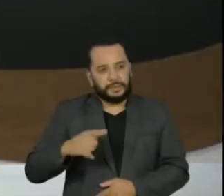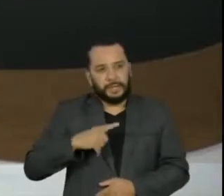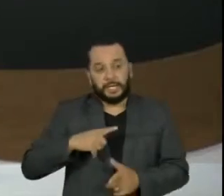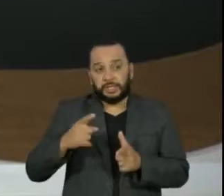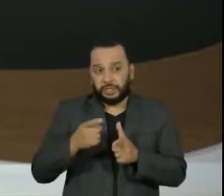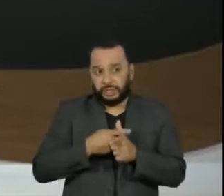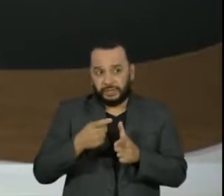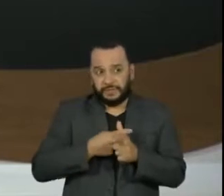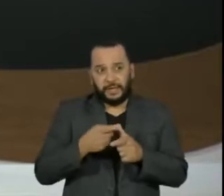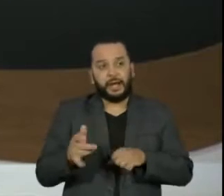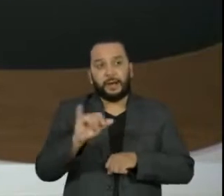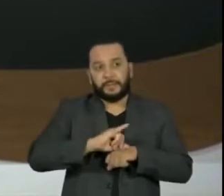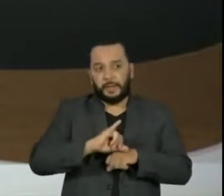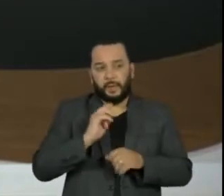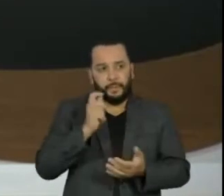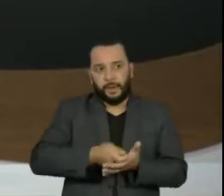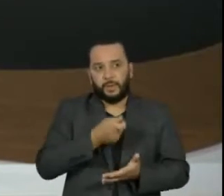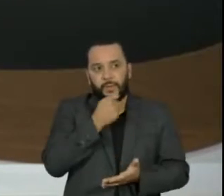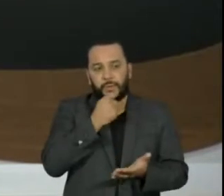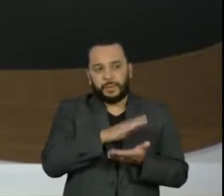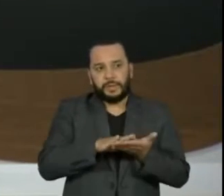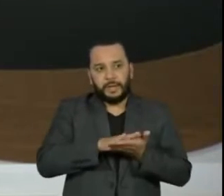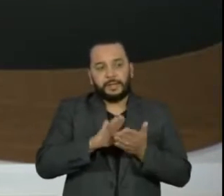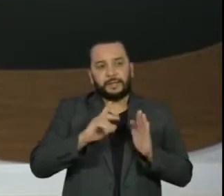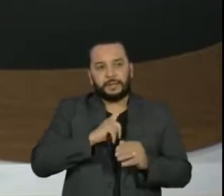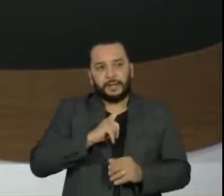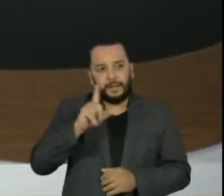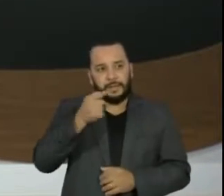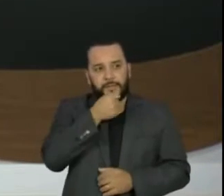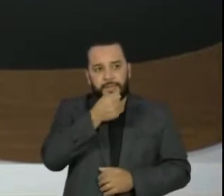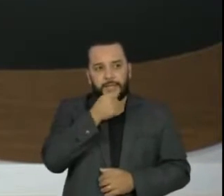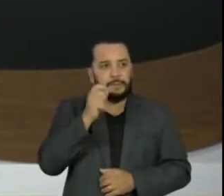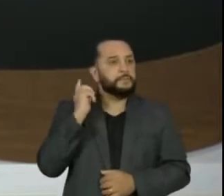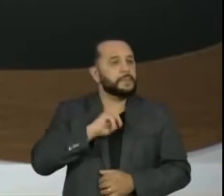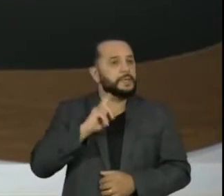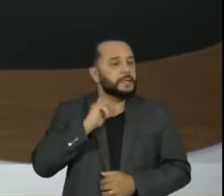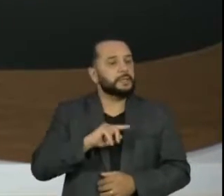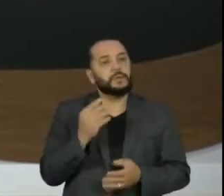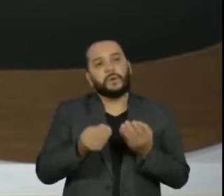discussão muito presente na imprensa mineira, nos meios políticos, de